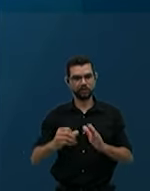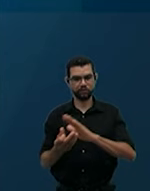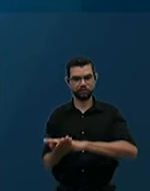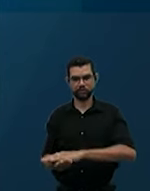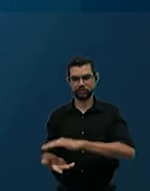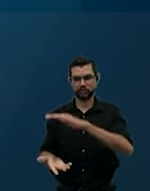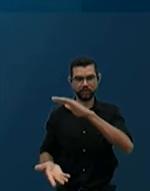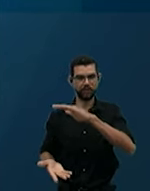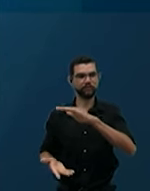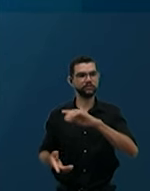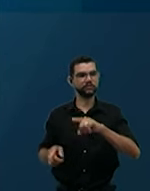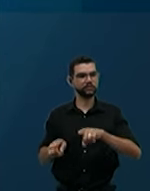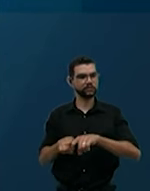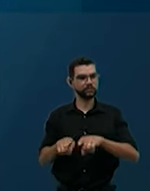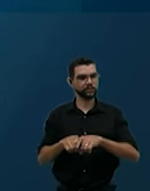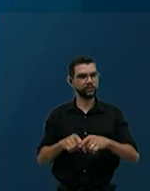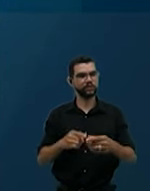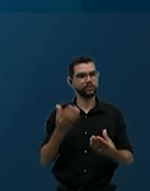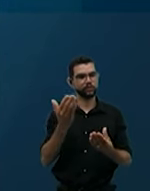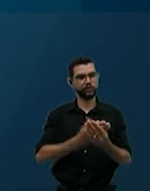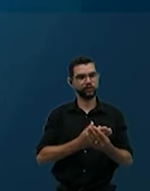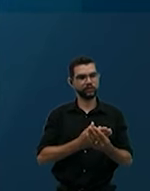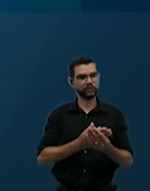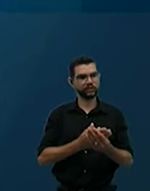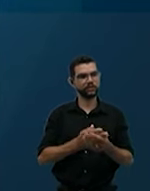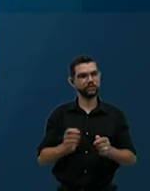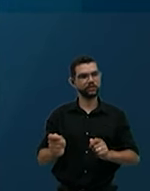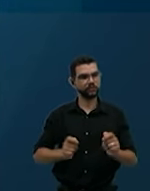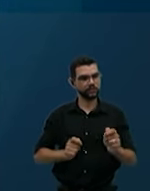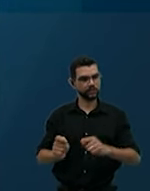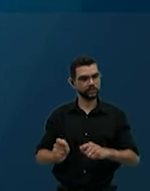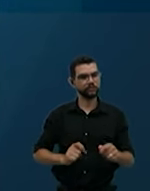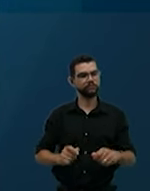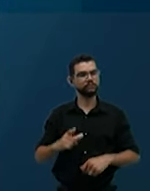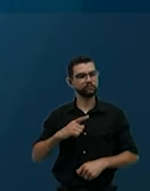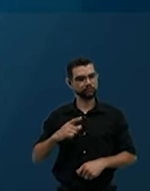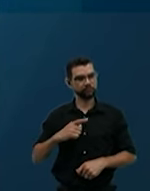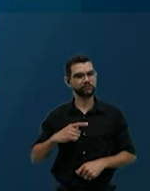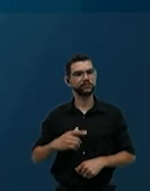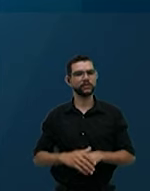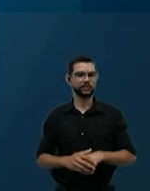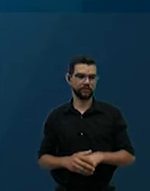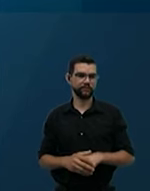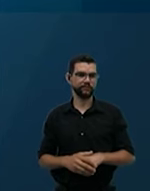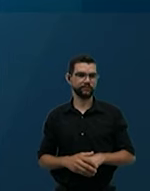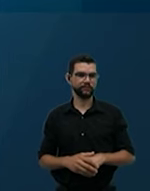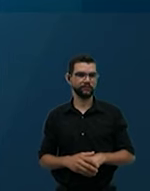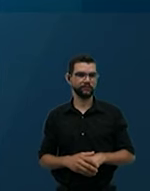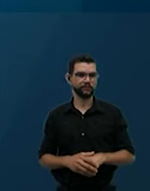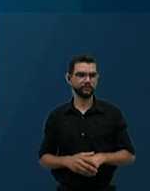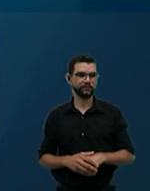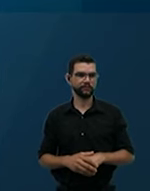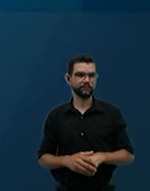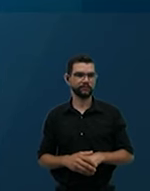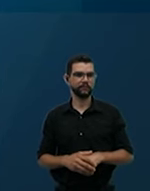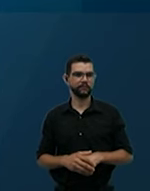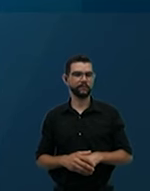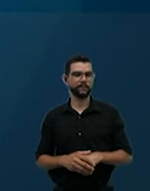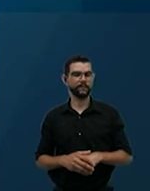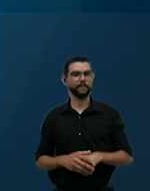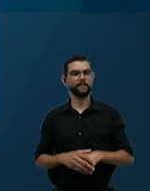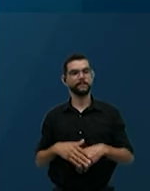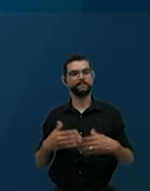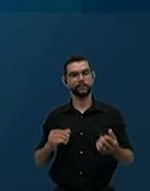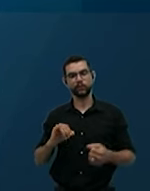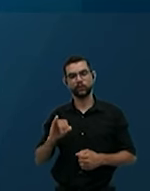que está encartado nos autos. E se isso não bastasse, o INSS ele inovou no que diz respeito aí à